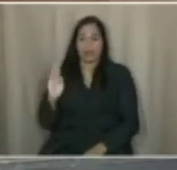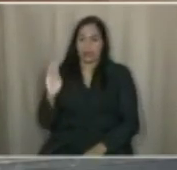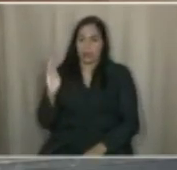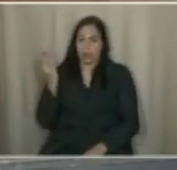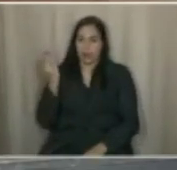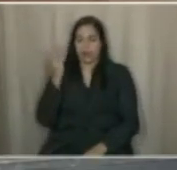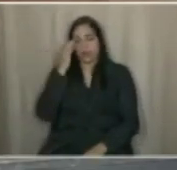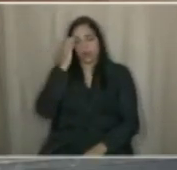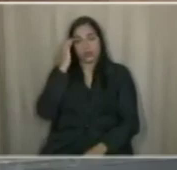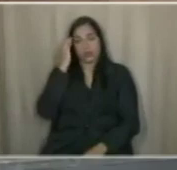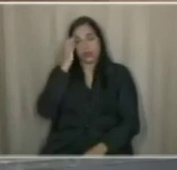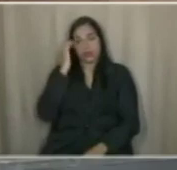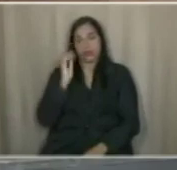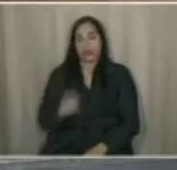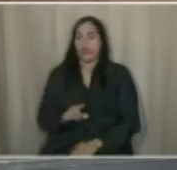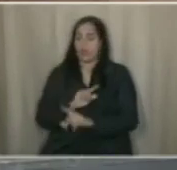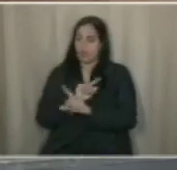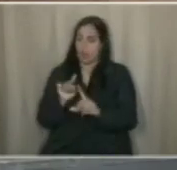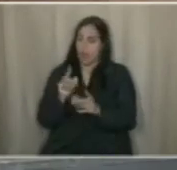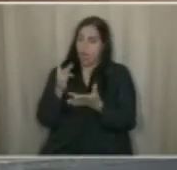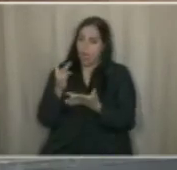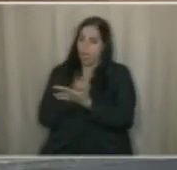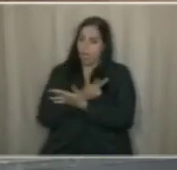negligência de um profissional médico. A gente tem que corrigir isso.